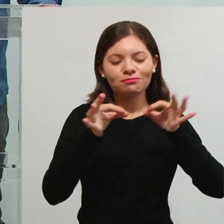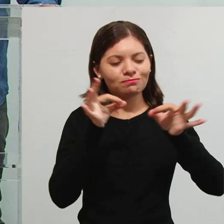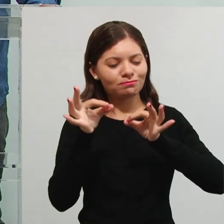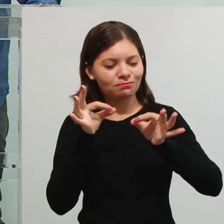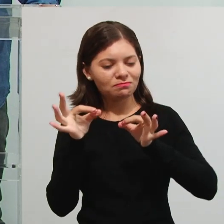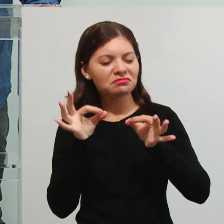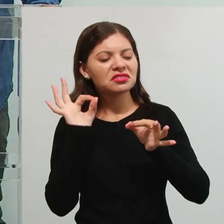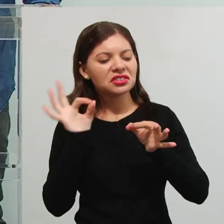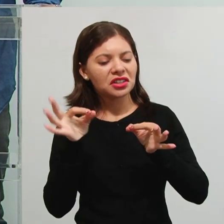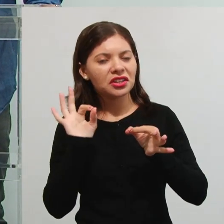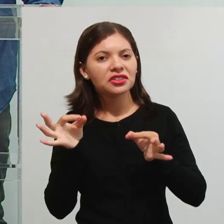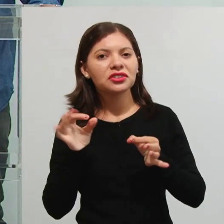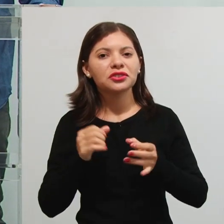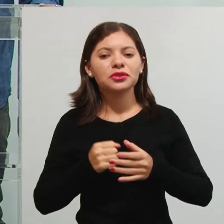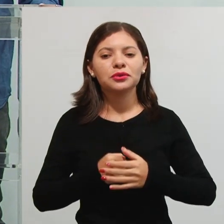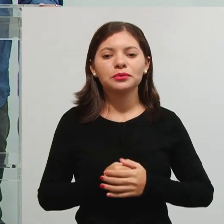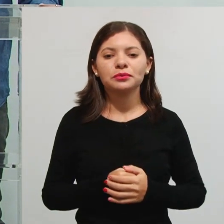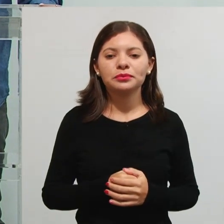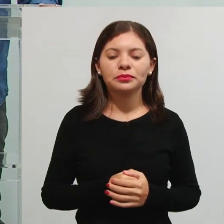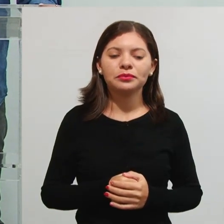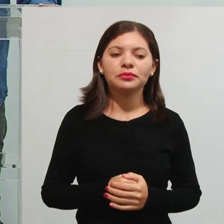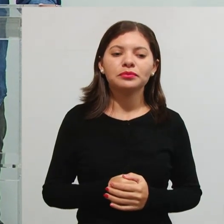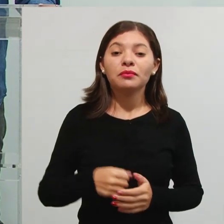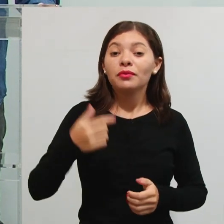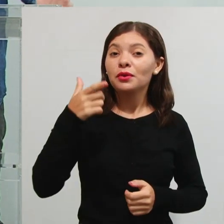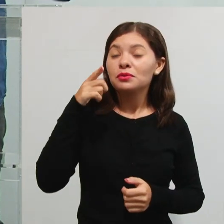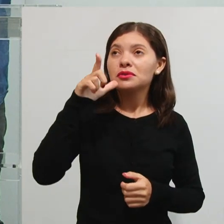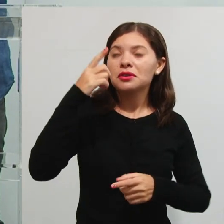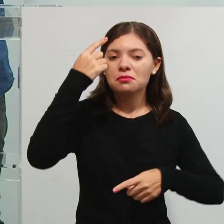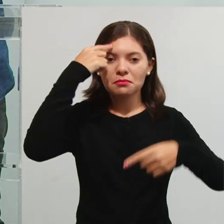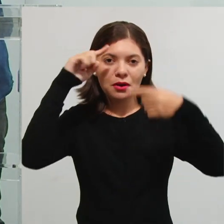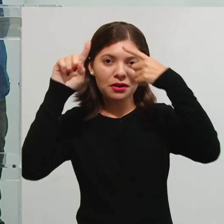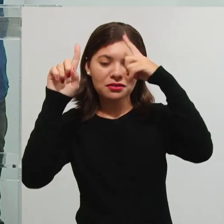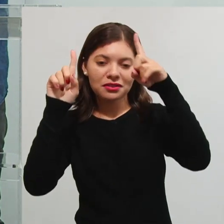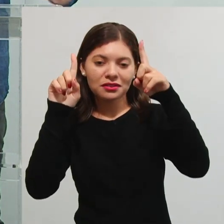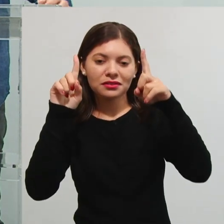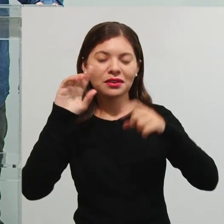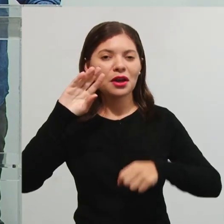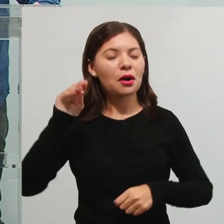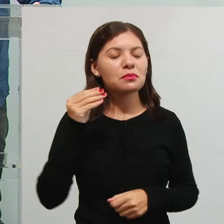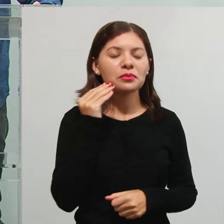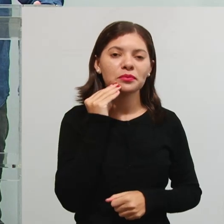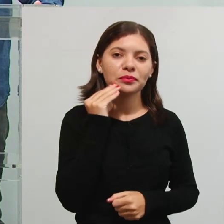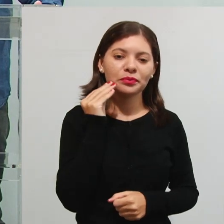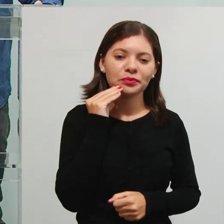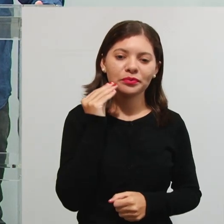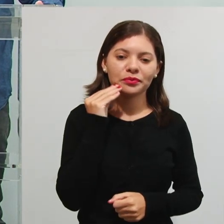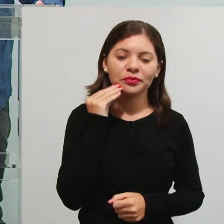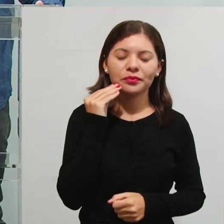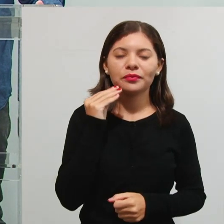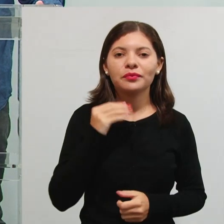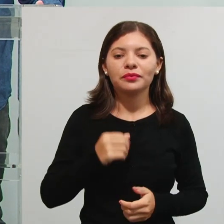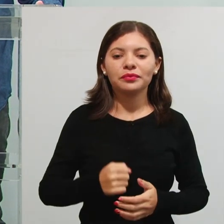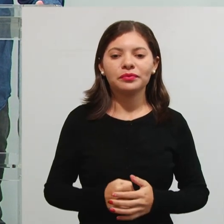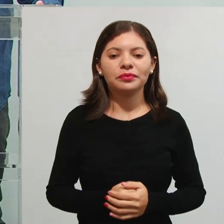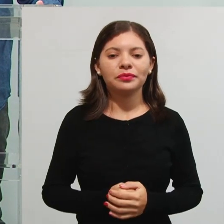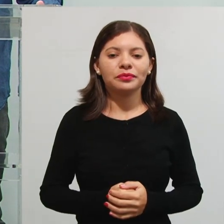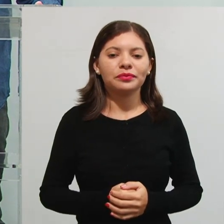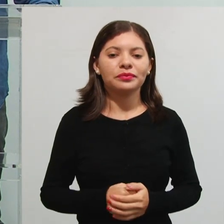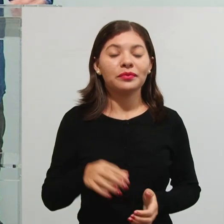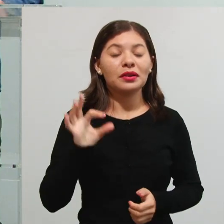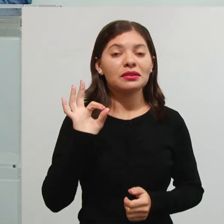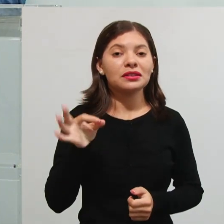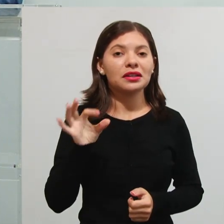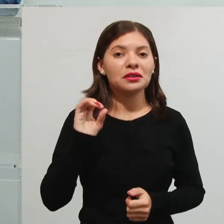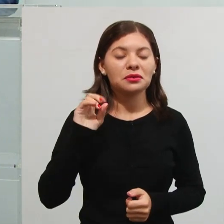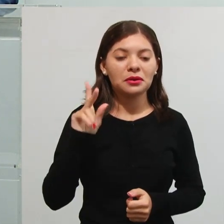planejamento, tiveram aí o amadurecimento da sua ideia e souberam aproveitar e agarrar a oportunidade no momento certo,